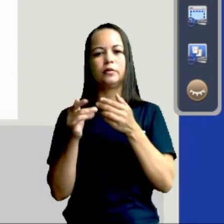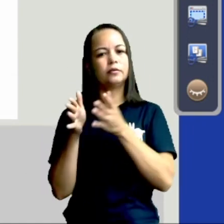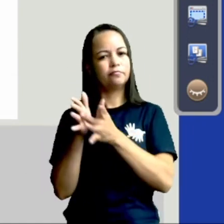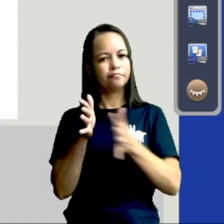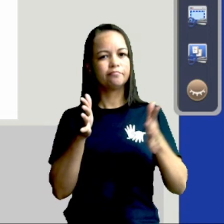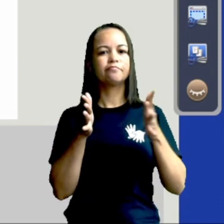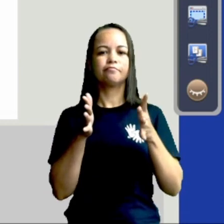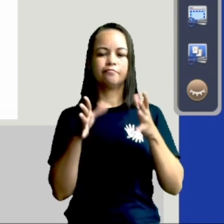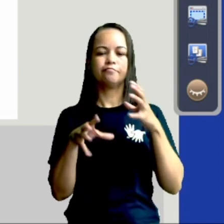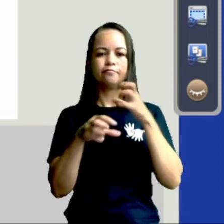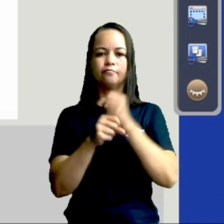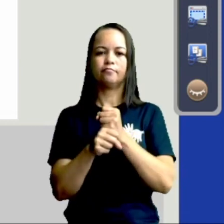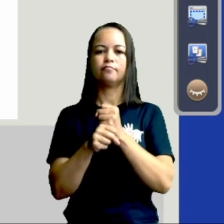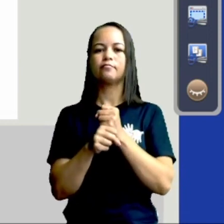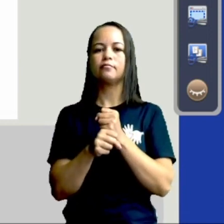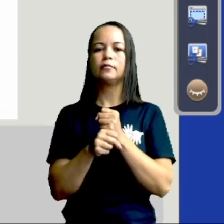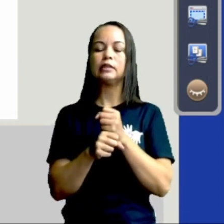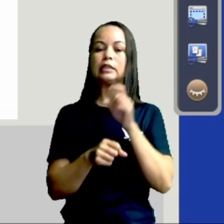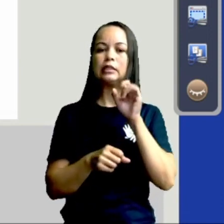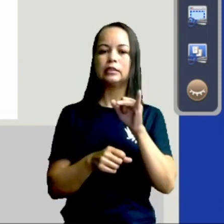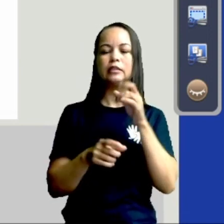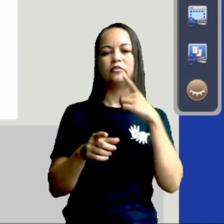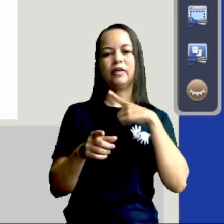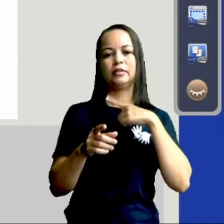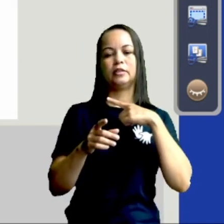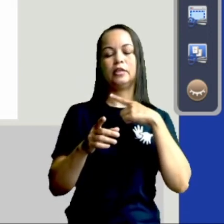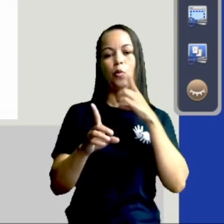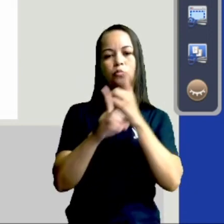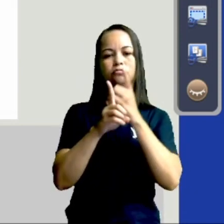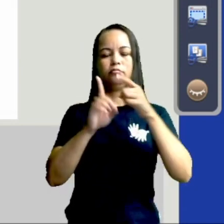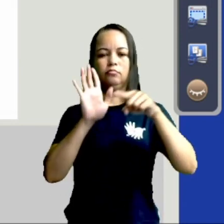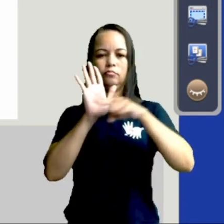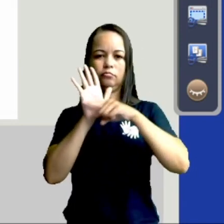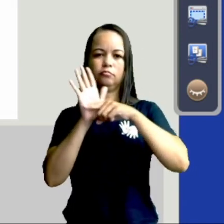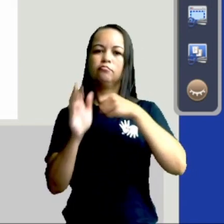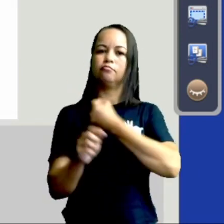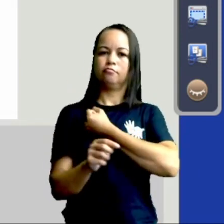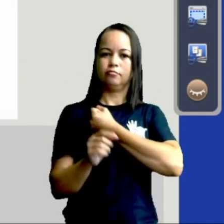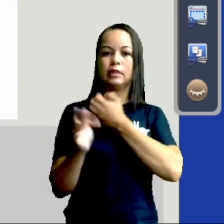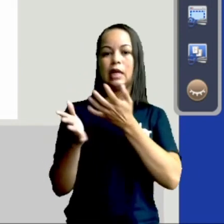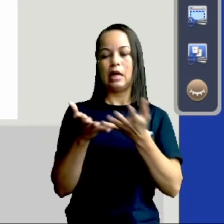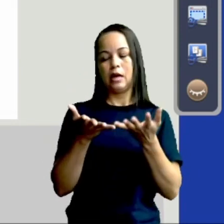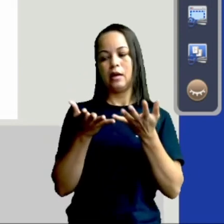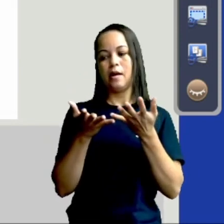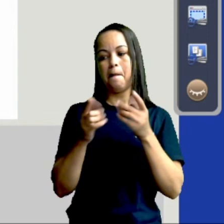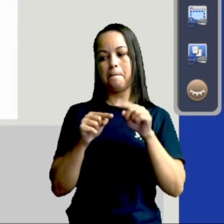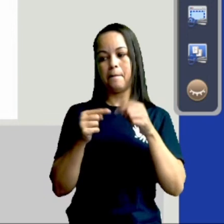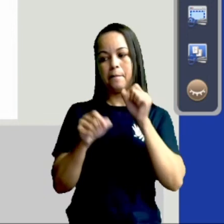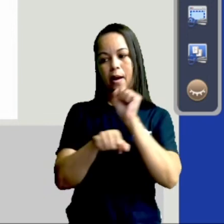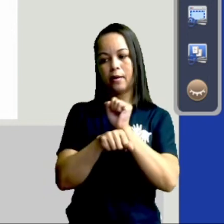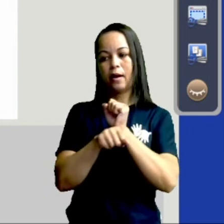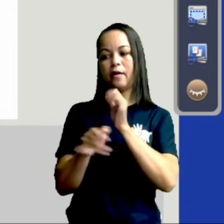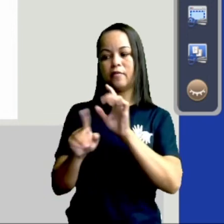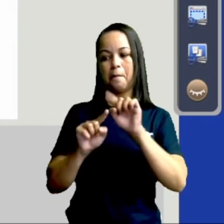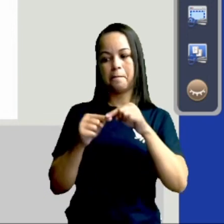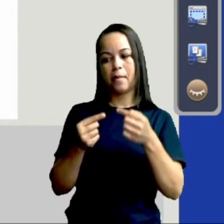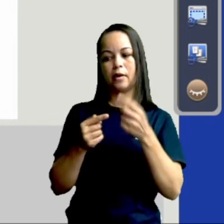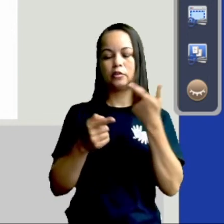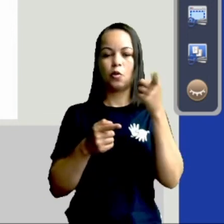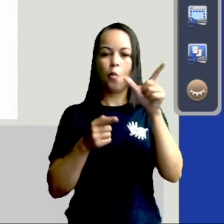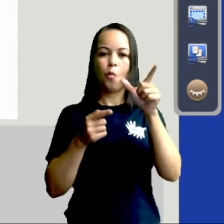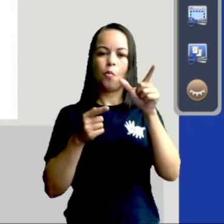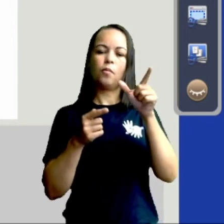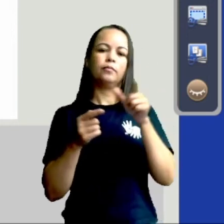os cálculos. Se tivesse achado um número negativo, parava, tá? E aí, ó, continuando os cálculos, vem para outra fórmula